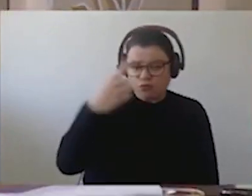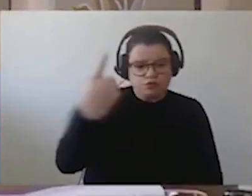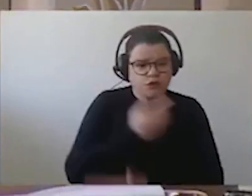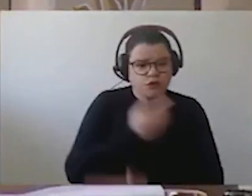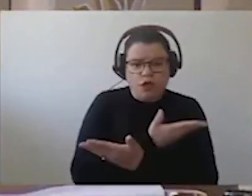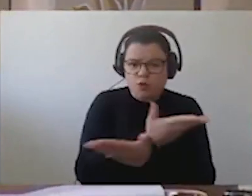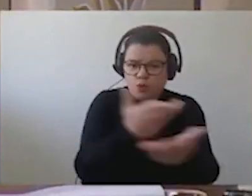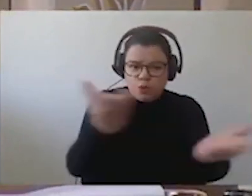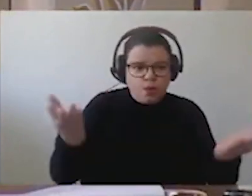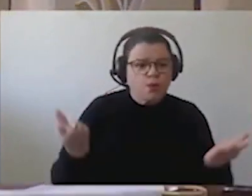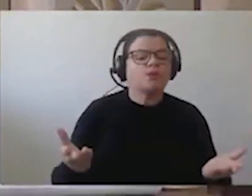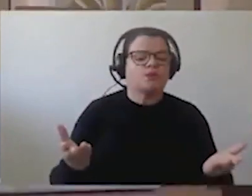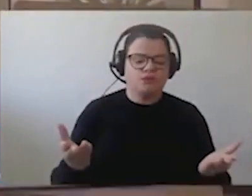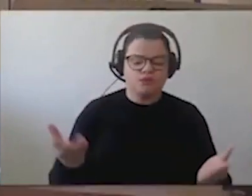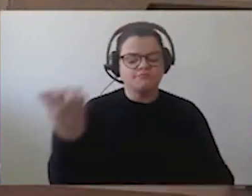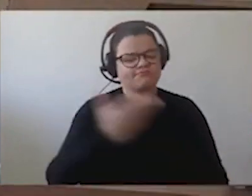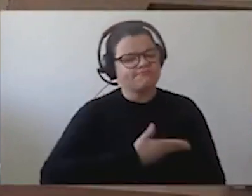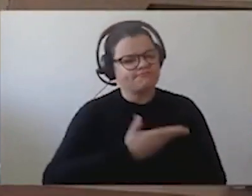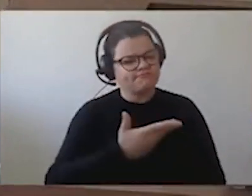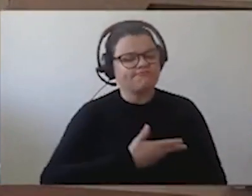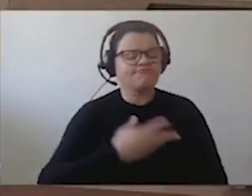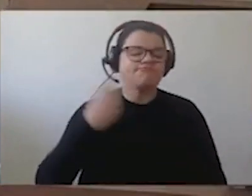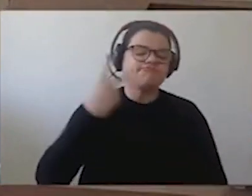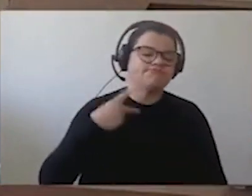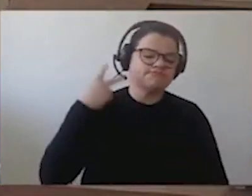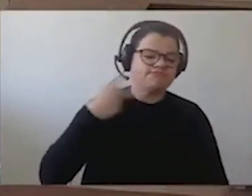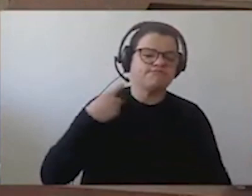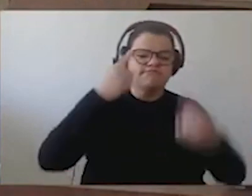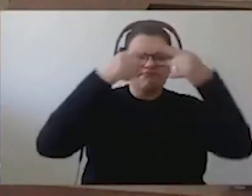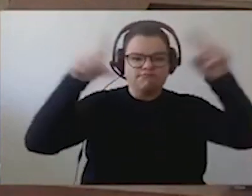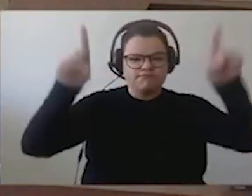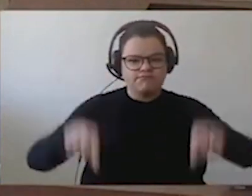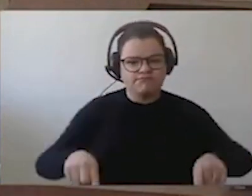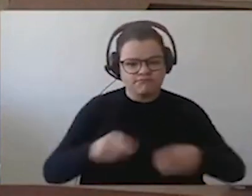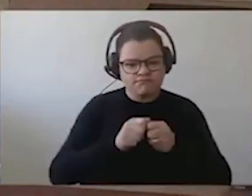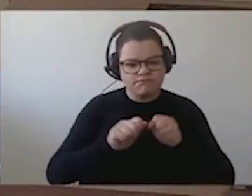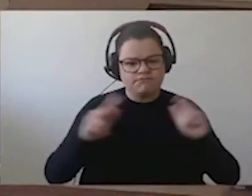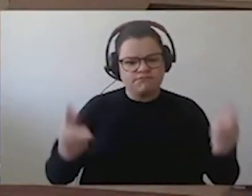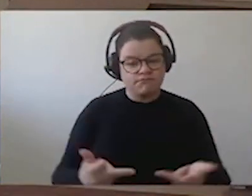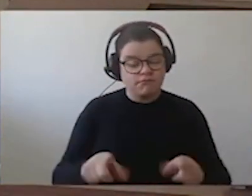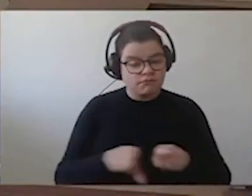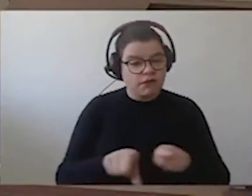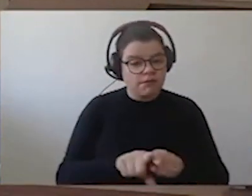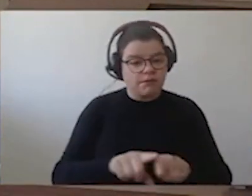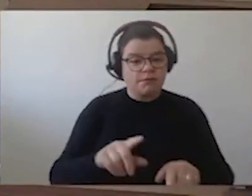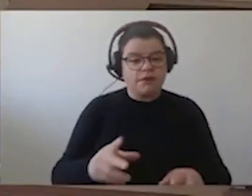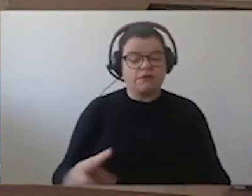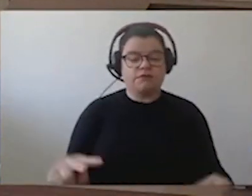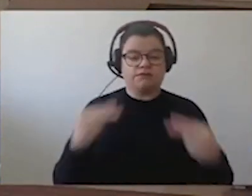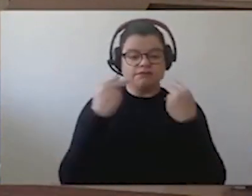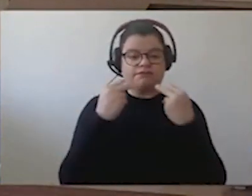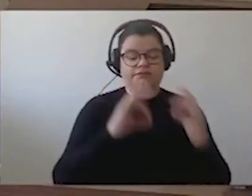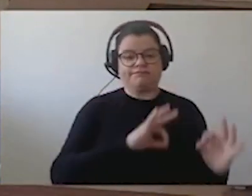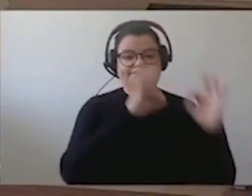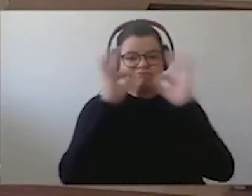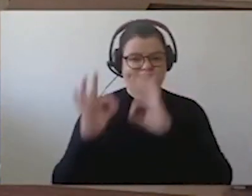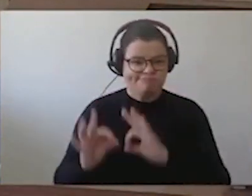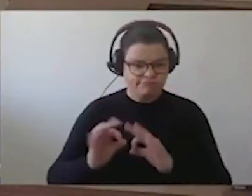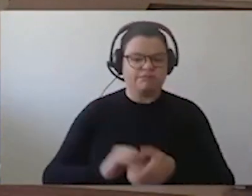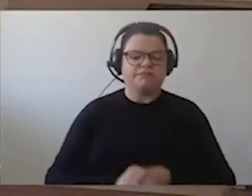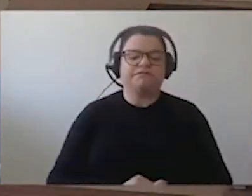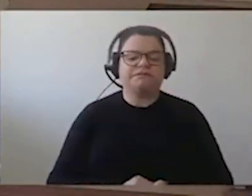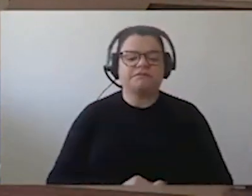colegas vereadores, servidores da casa e toda a população que nos acompanha. Hoje eu gostaria de falar sobre dois temas